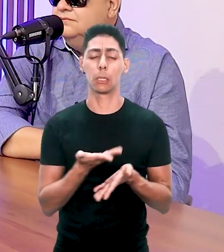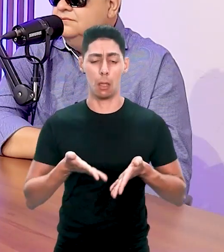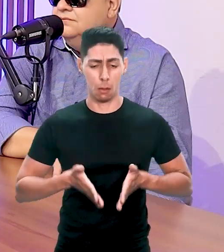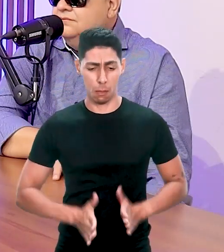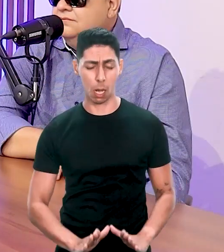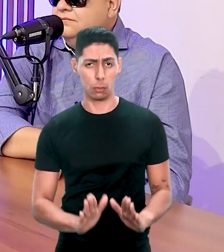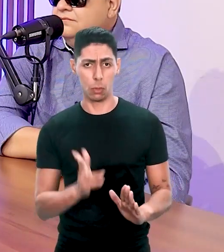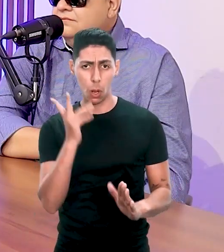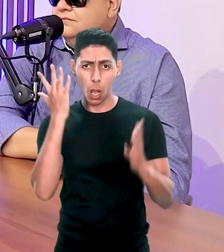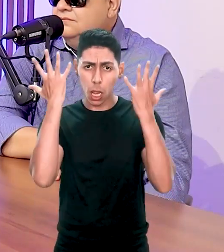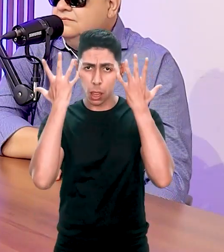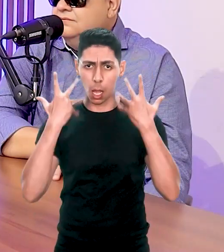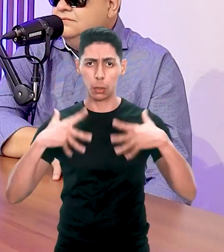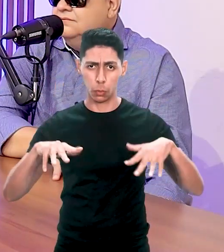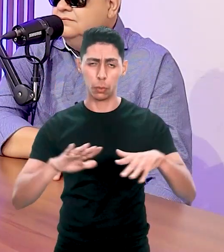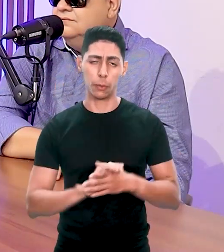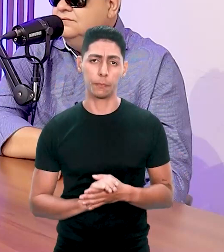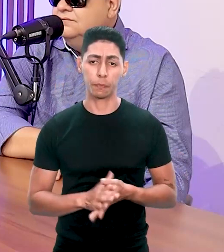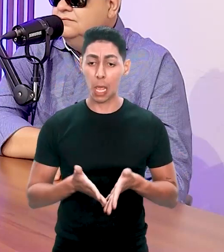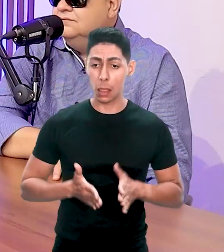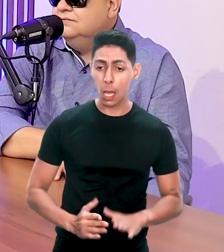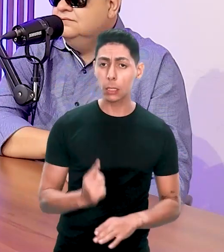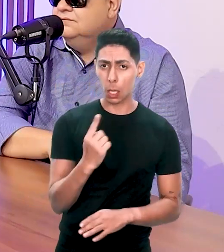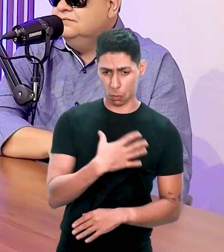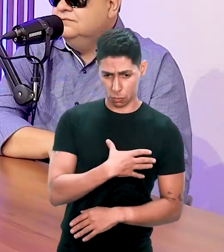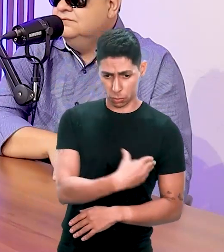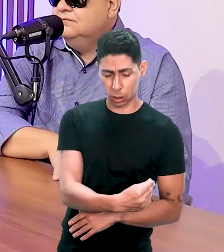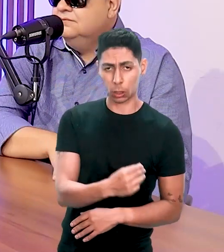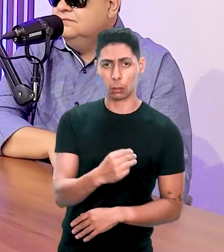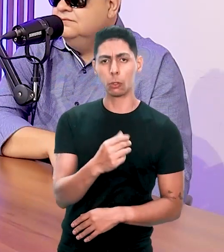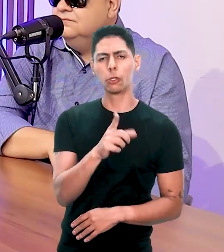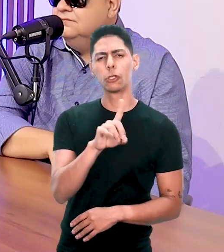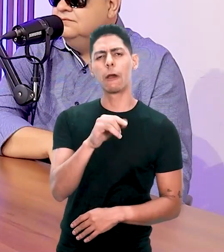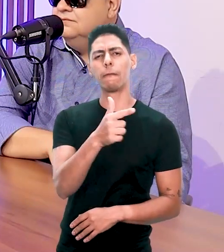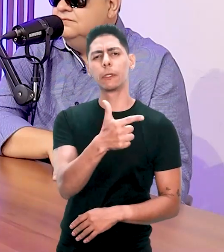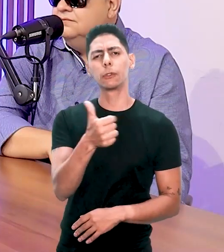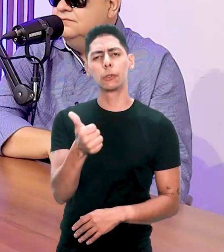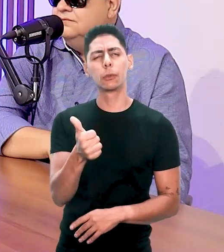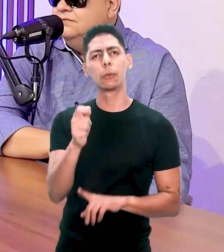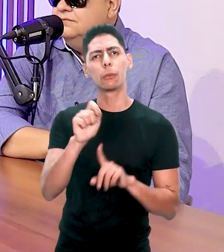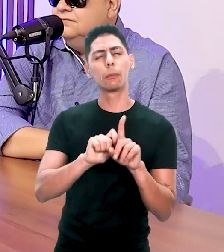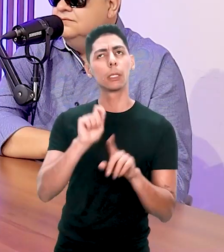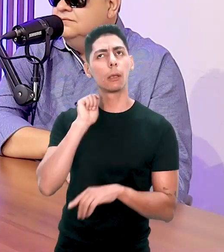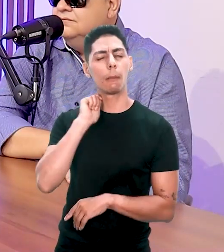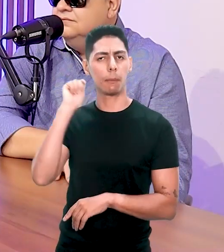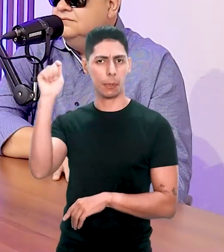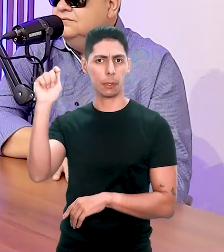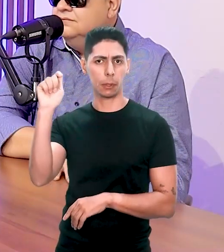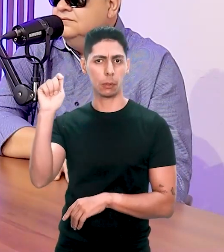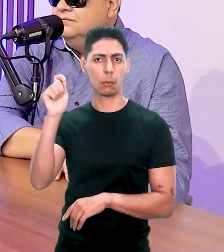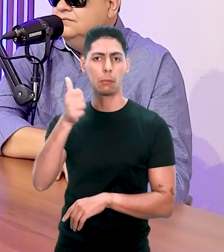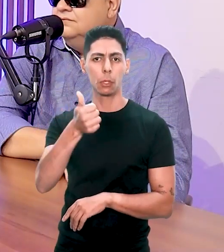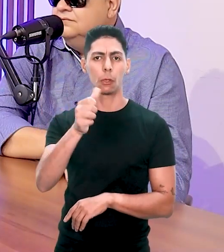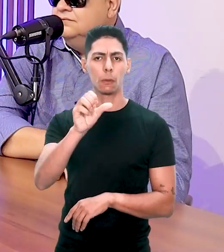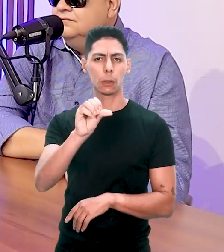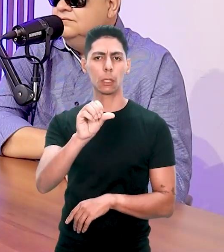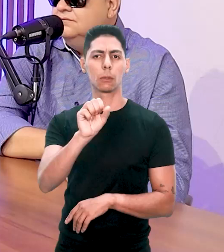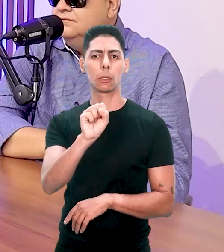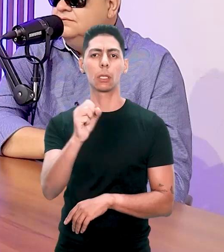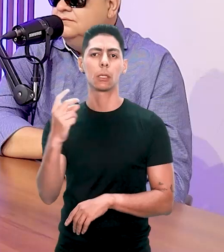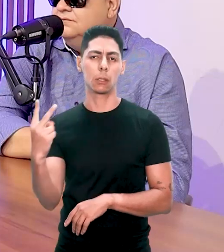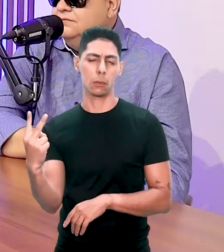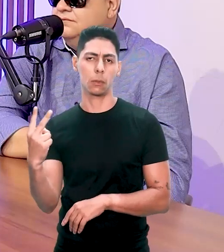né? Nasceu o Felipe dia 21 de abril de